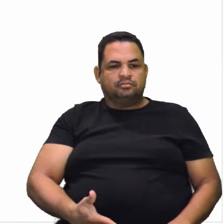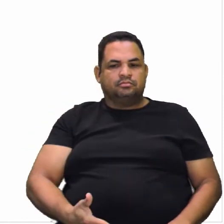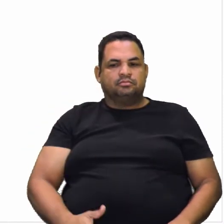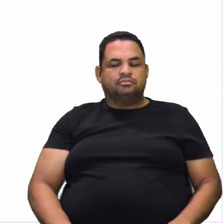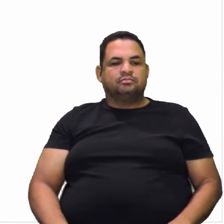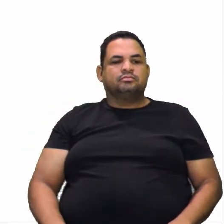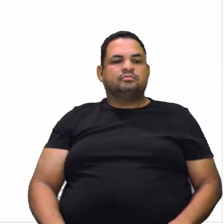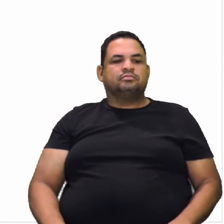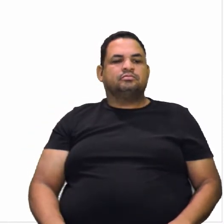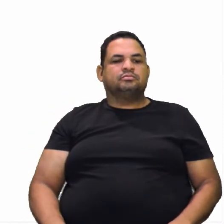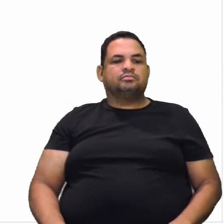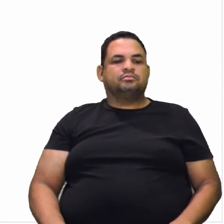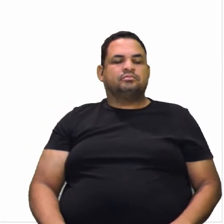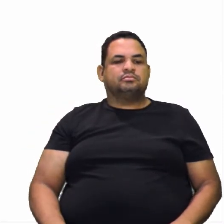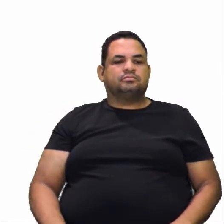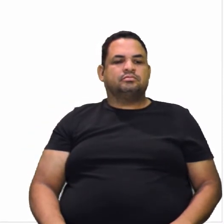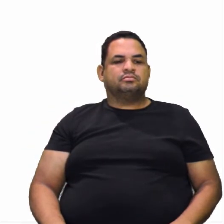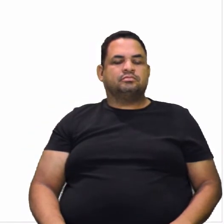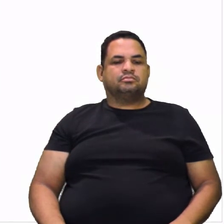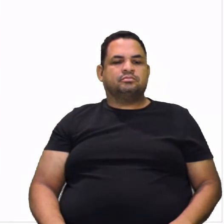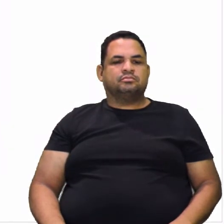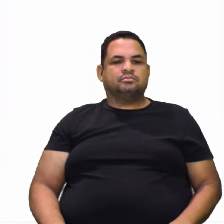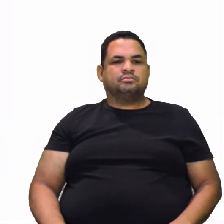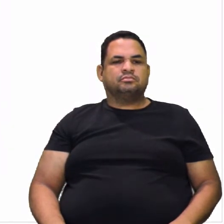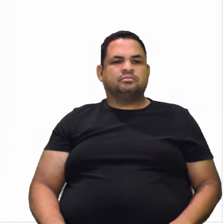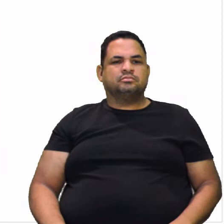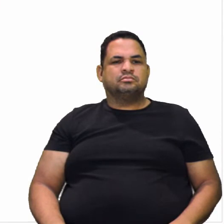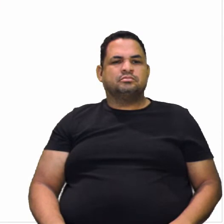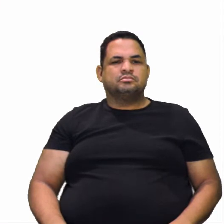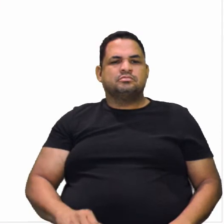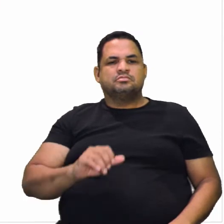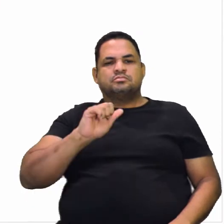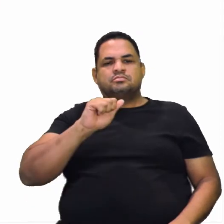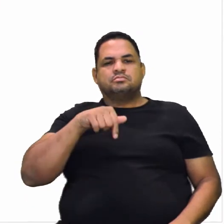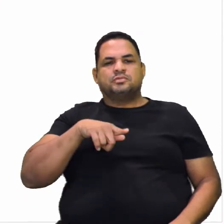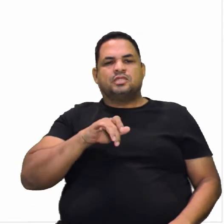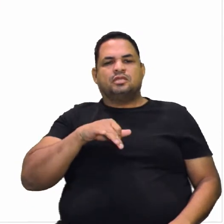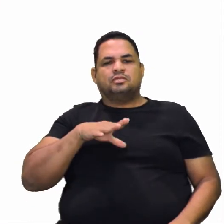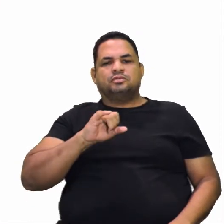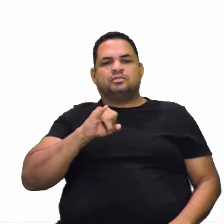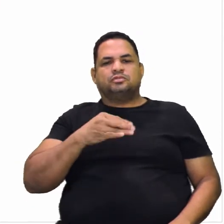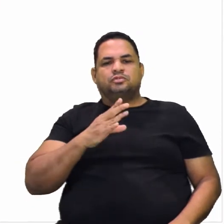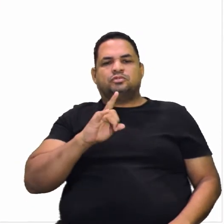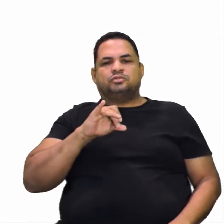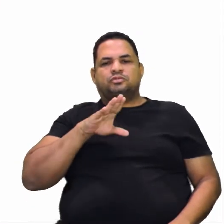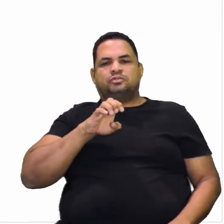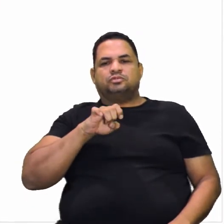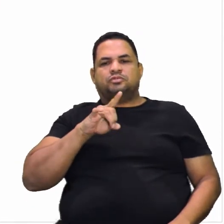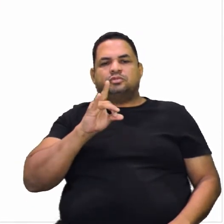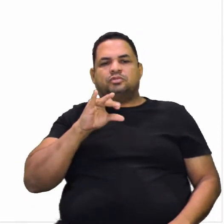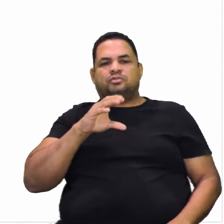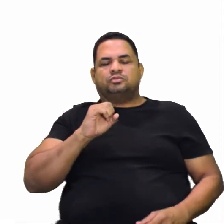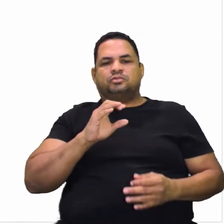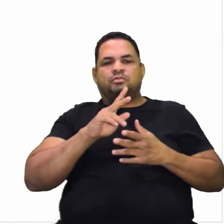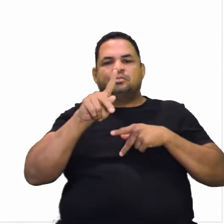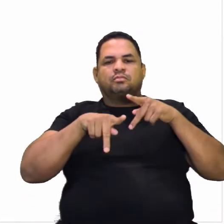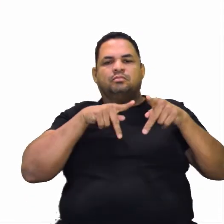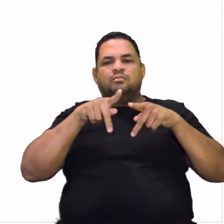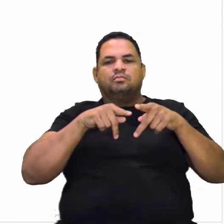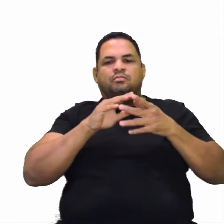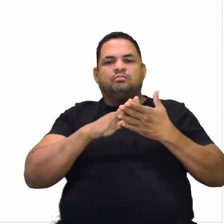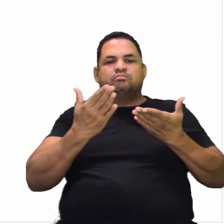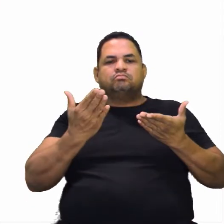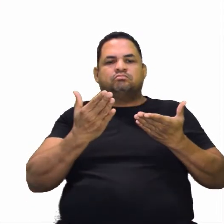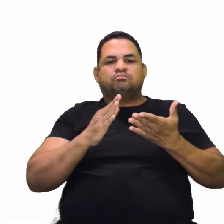e Esparta pelos dórios. Os aqueus, os jônios, eólios e dórios eram povos de